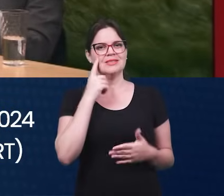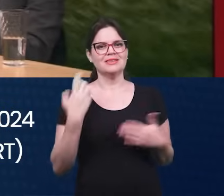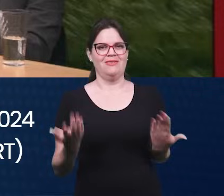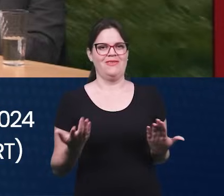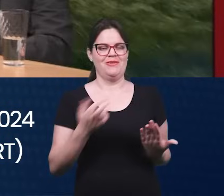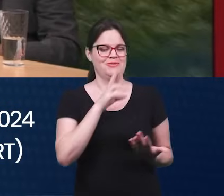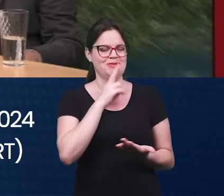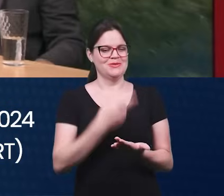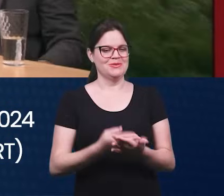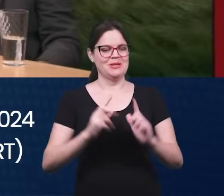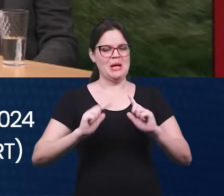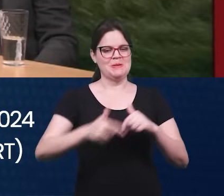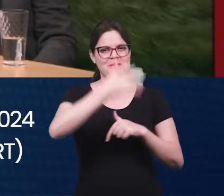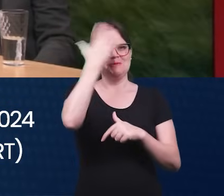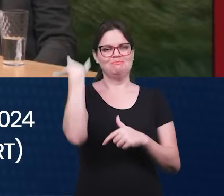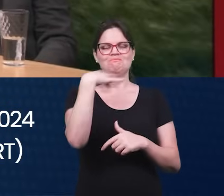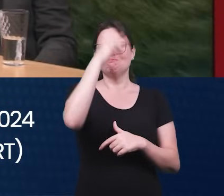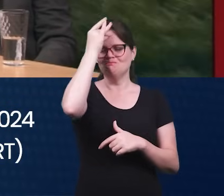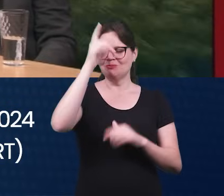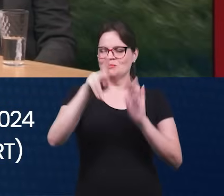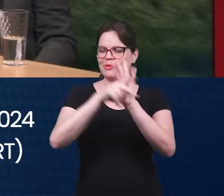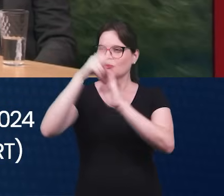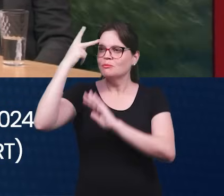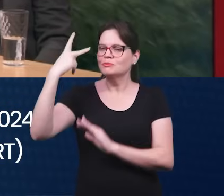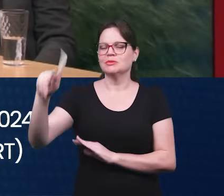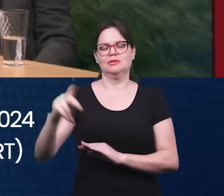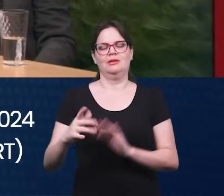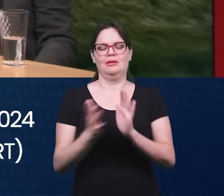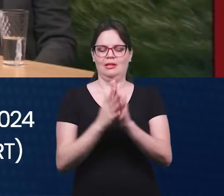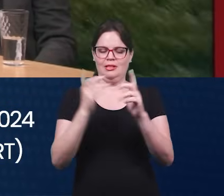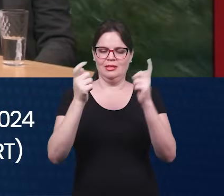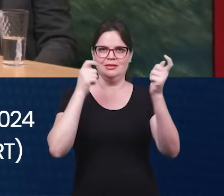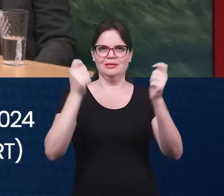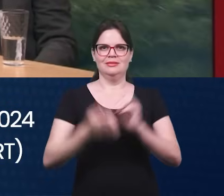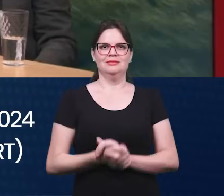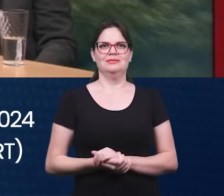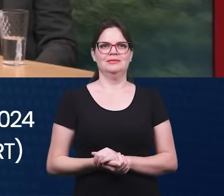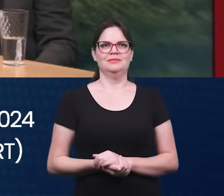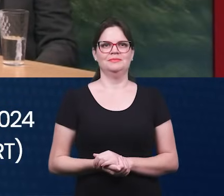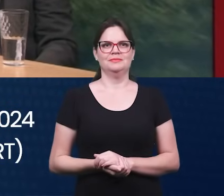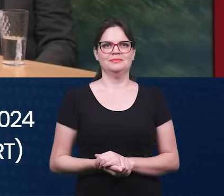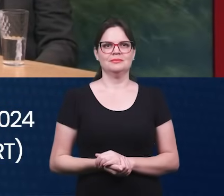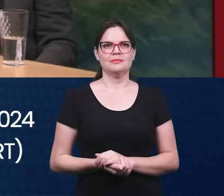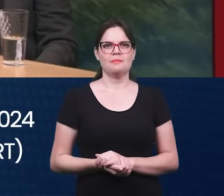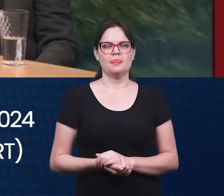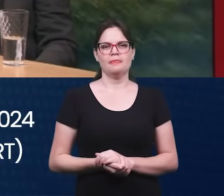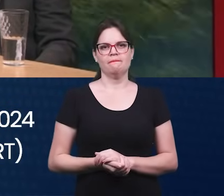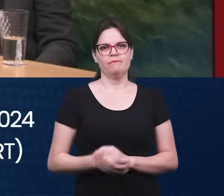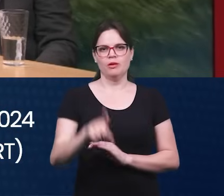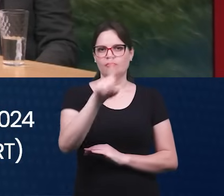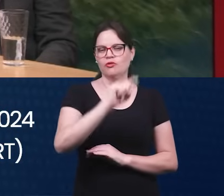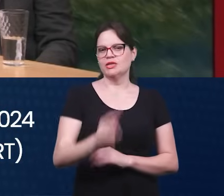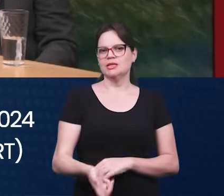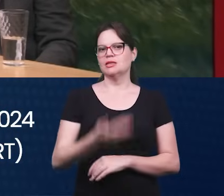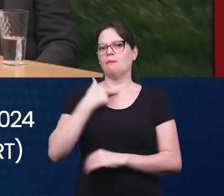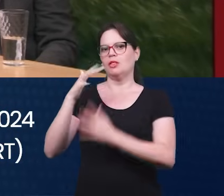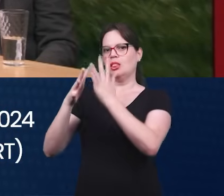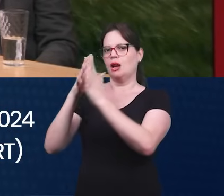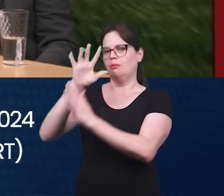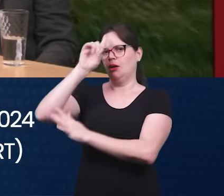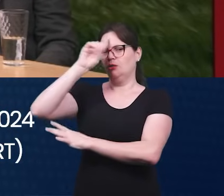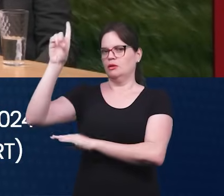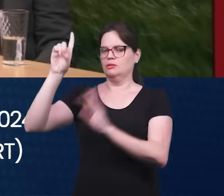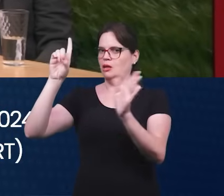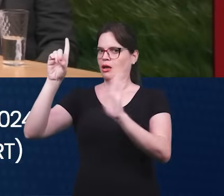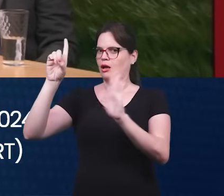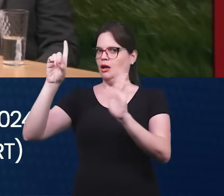é é do espírito mesmo não é noss esp seja o senhor só não atrapalha o espírito operar na sua vida não